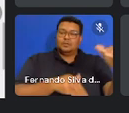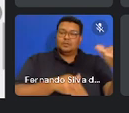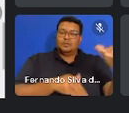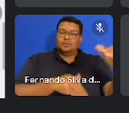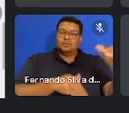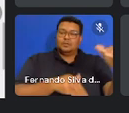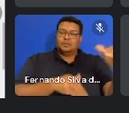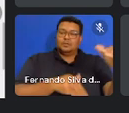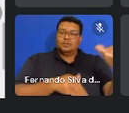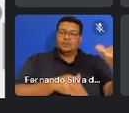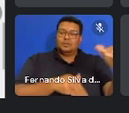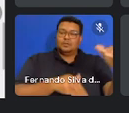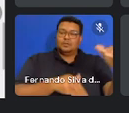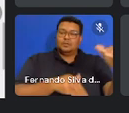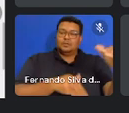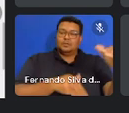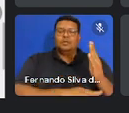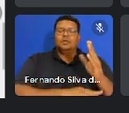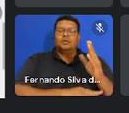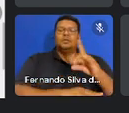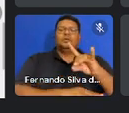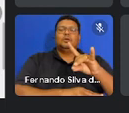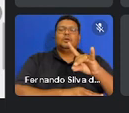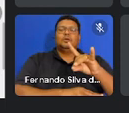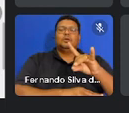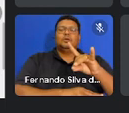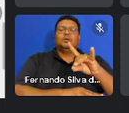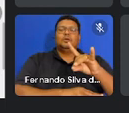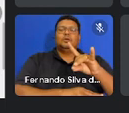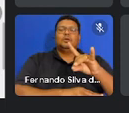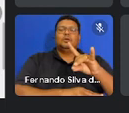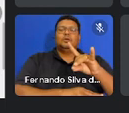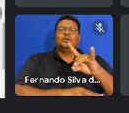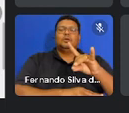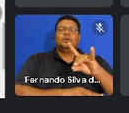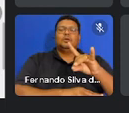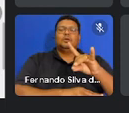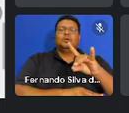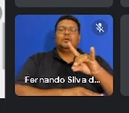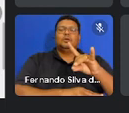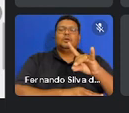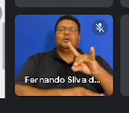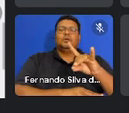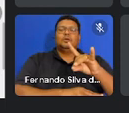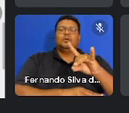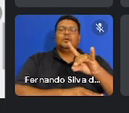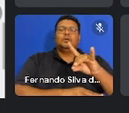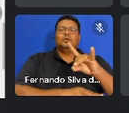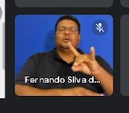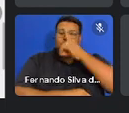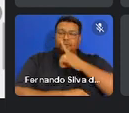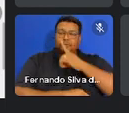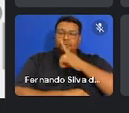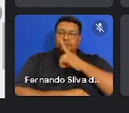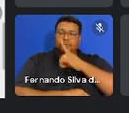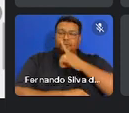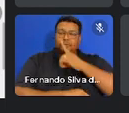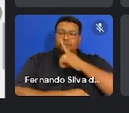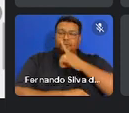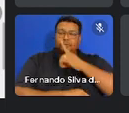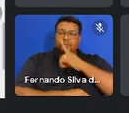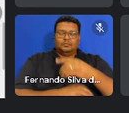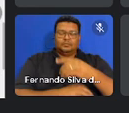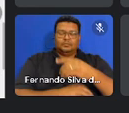e será no dia 30 de janeiro, que é um domingo, tá? Então,